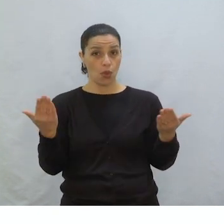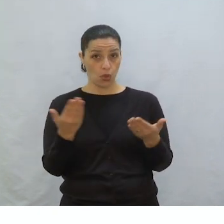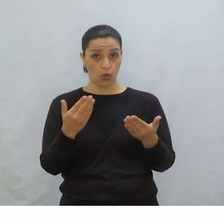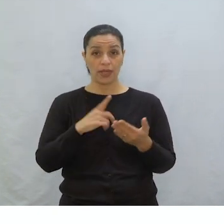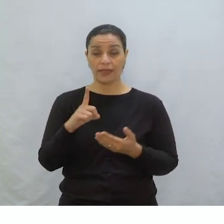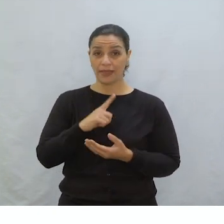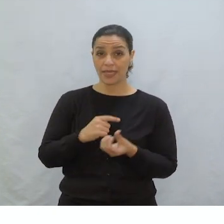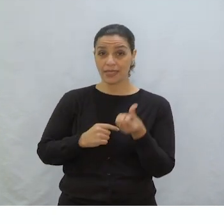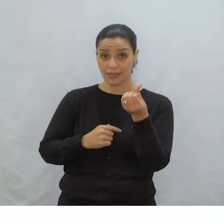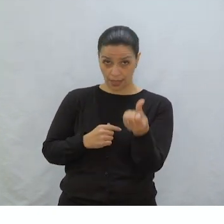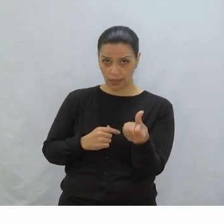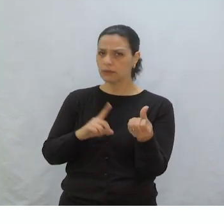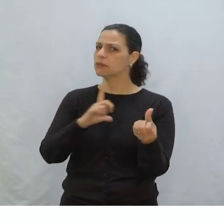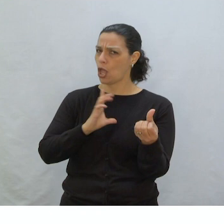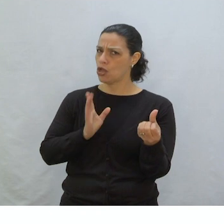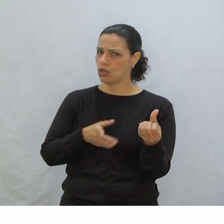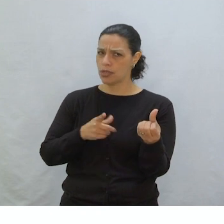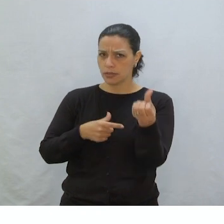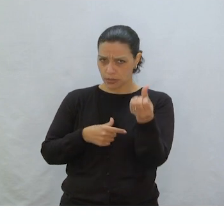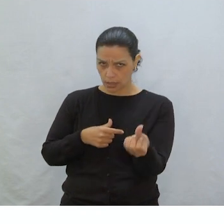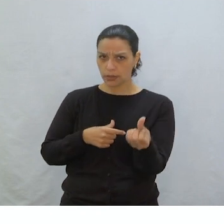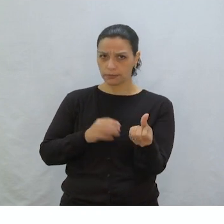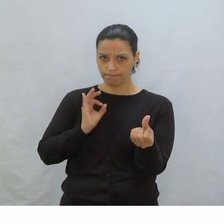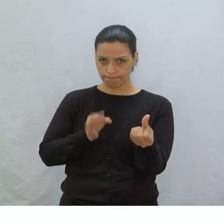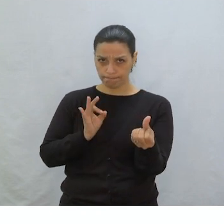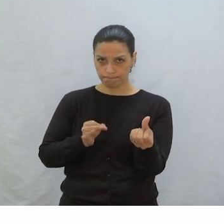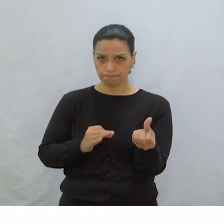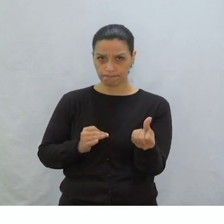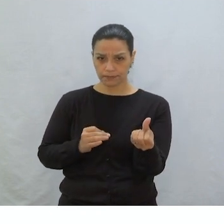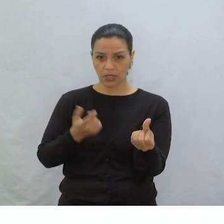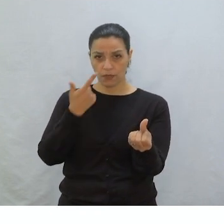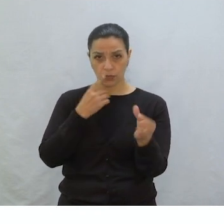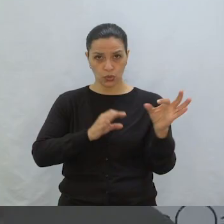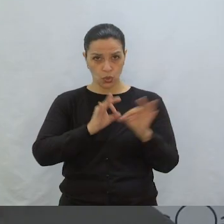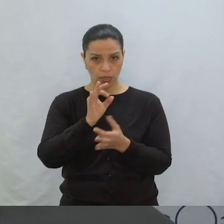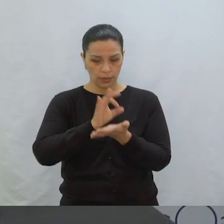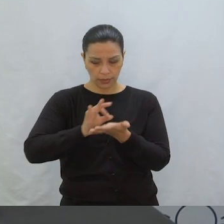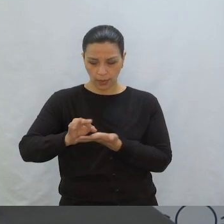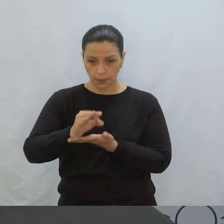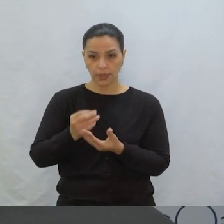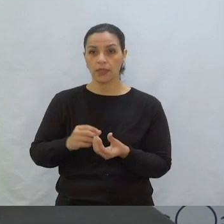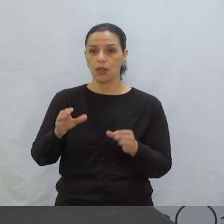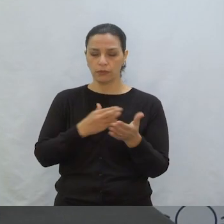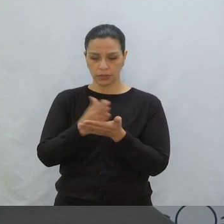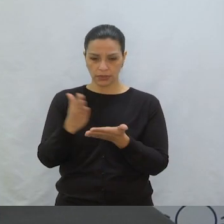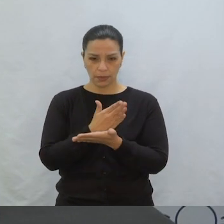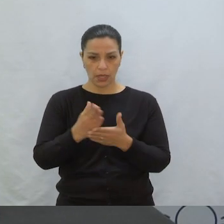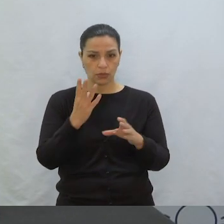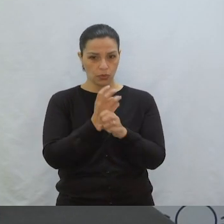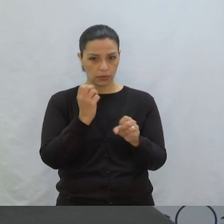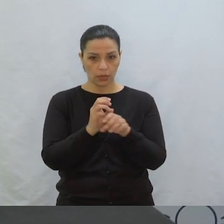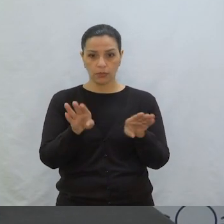lá. O Max tem 6 aviões. Então, vamos lá colocar, então, pegar a quantidade, separar a quantidade